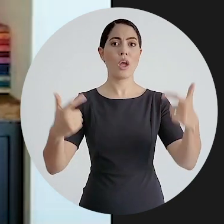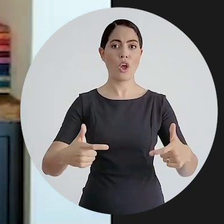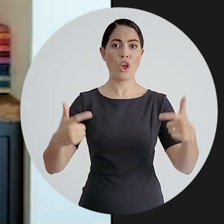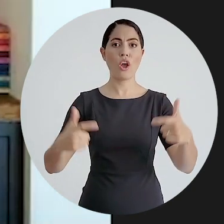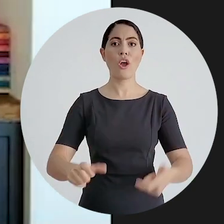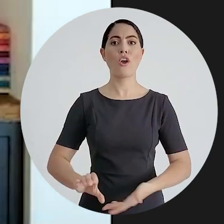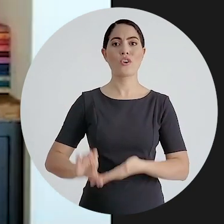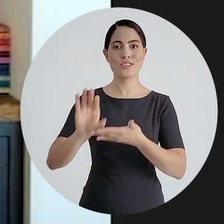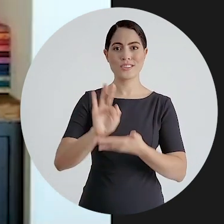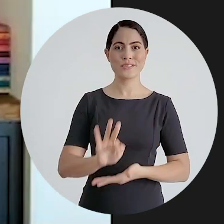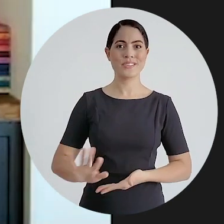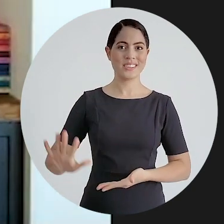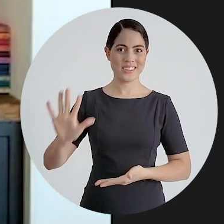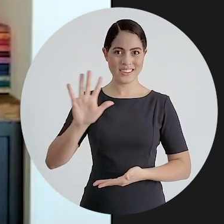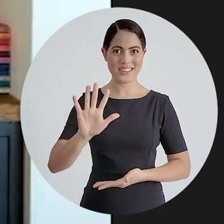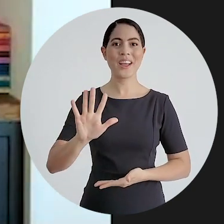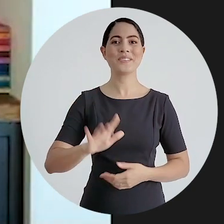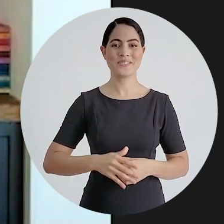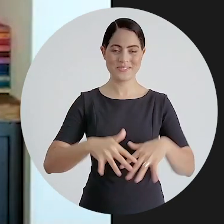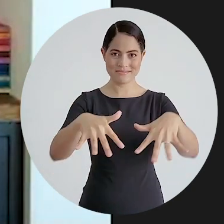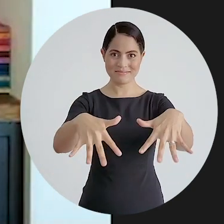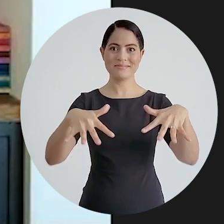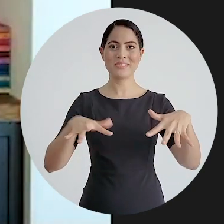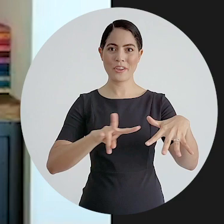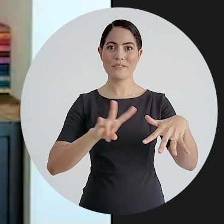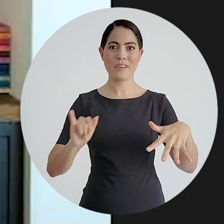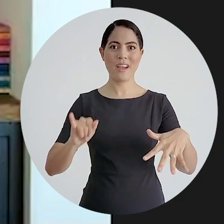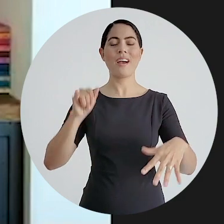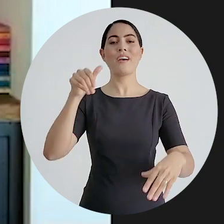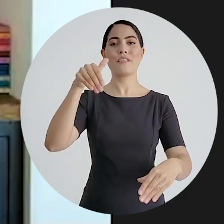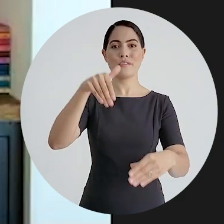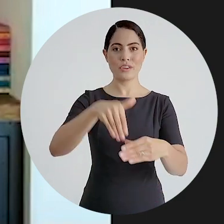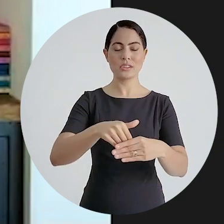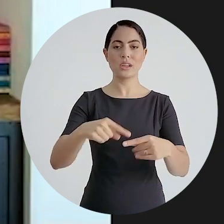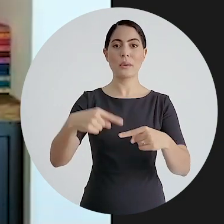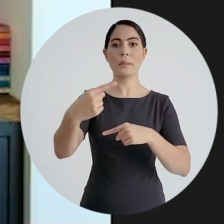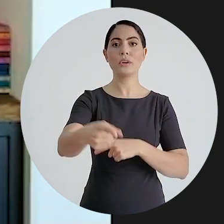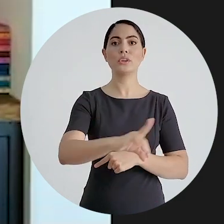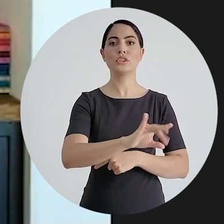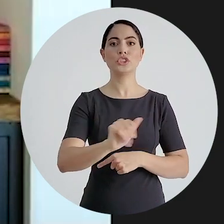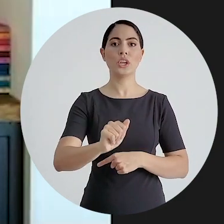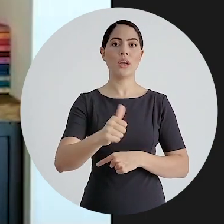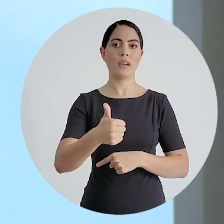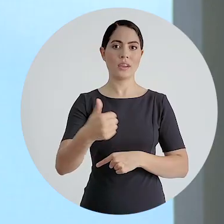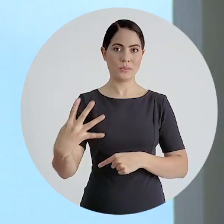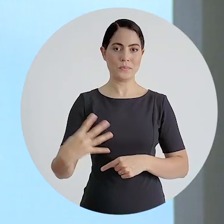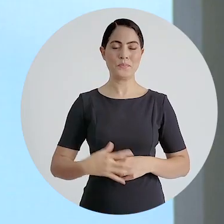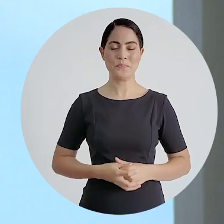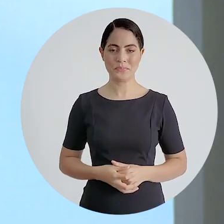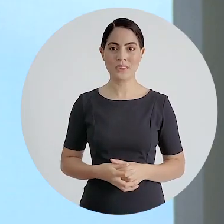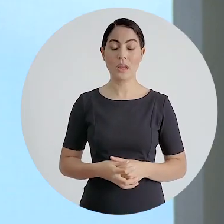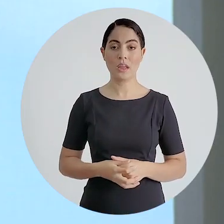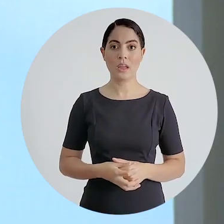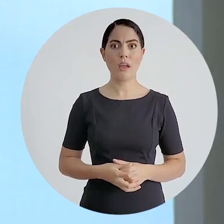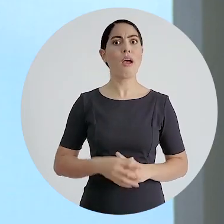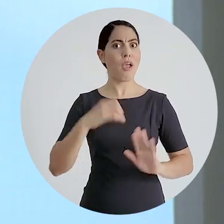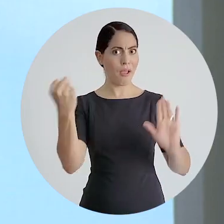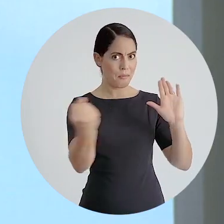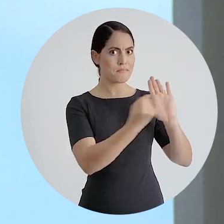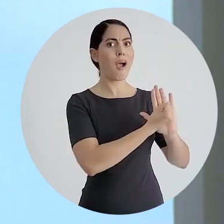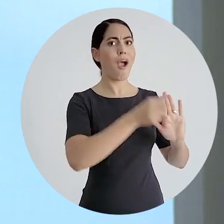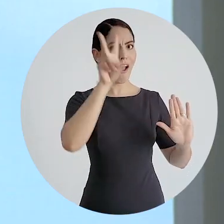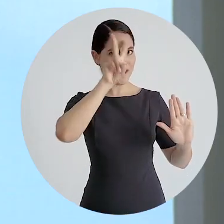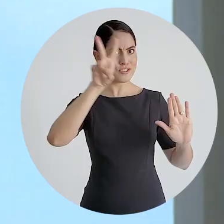matéria ao Conselho Federal no dia 14, ao plenário do Conselho Federal no próximo dia 14. Um marco importante